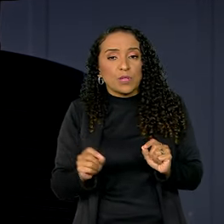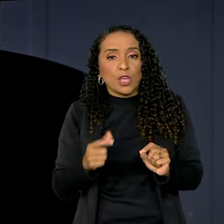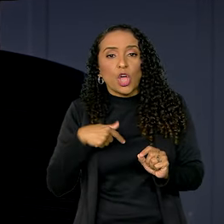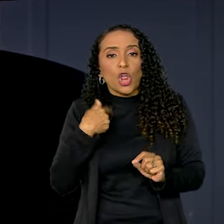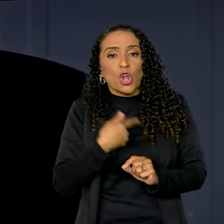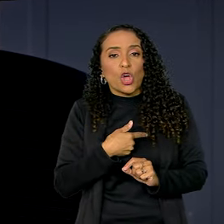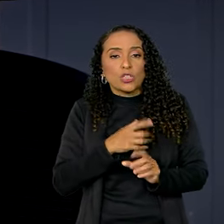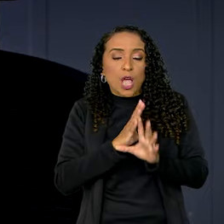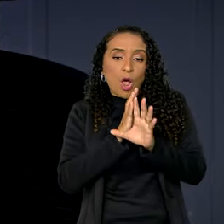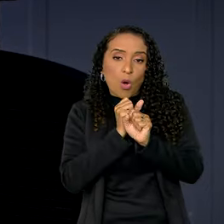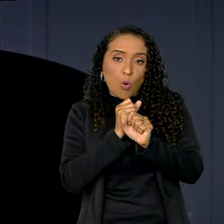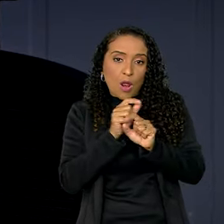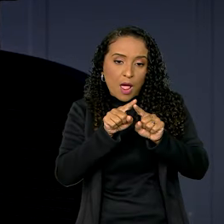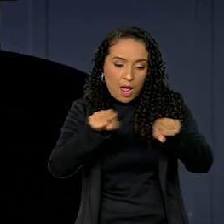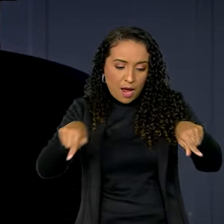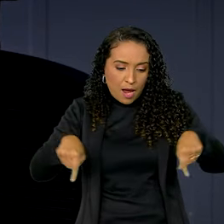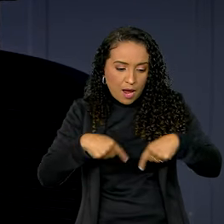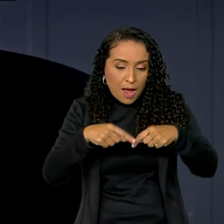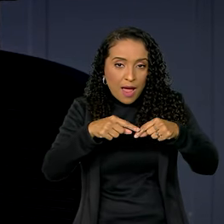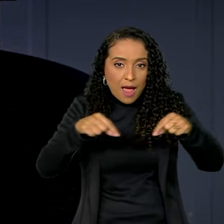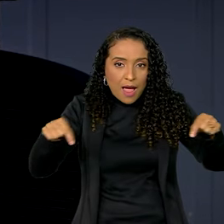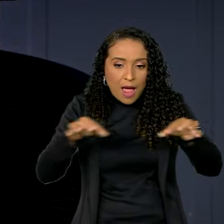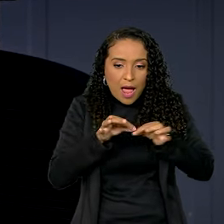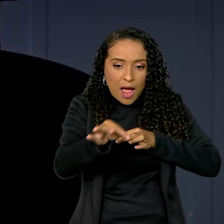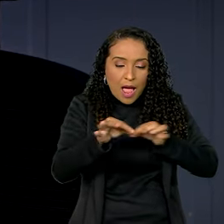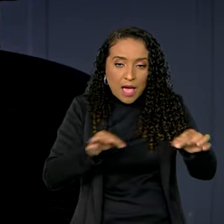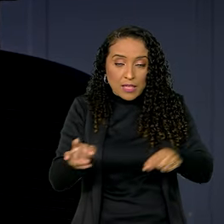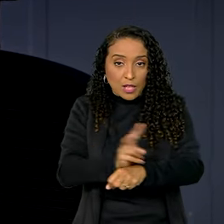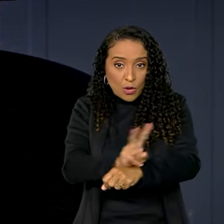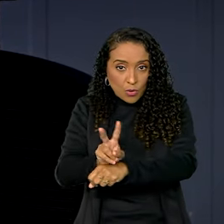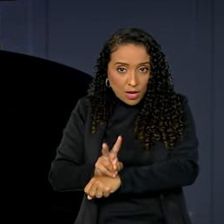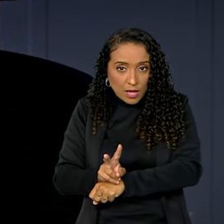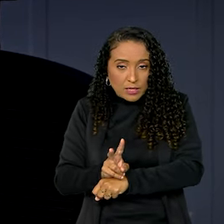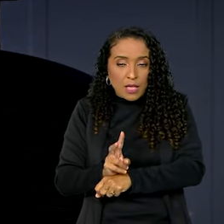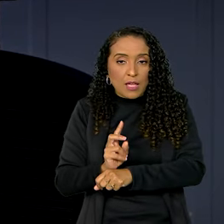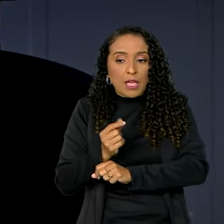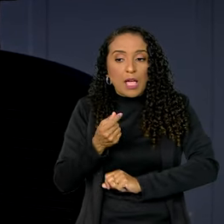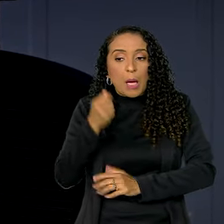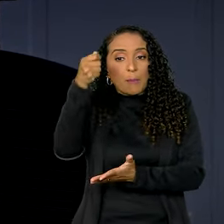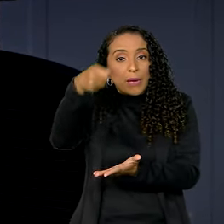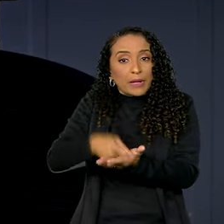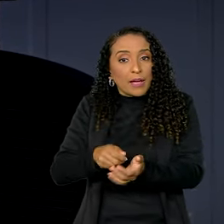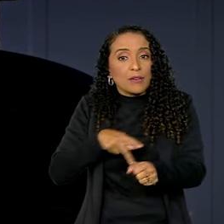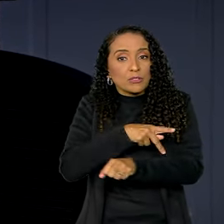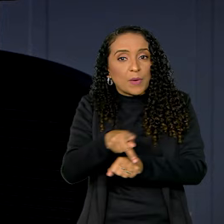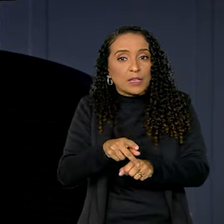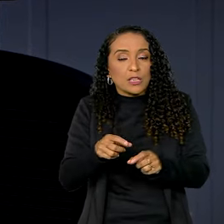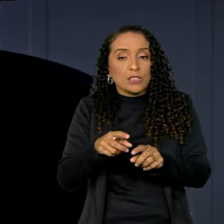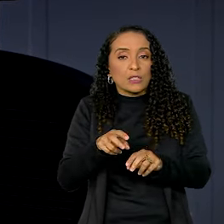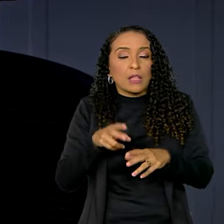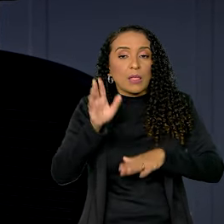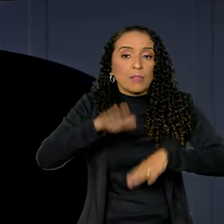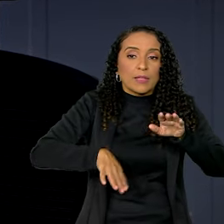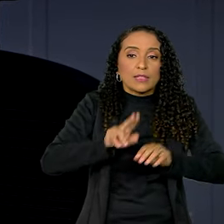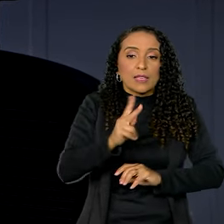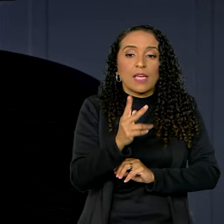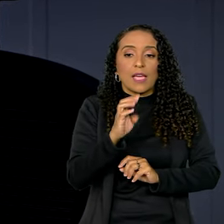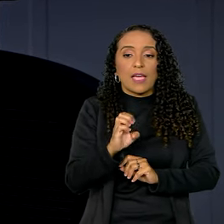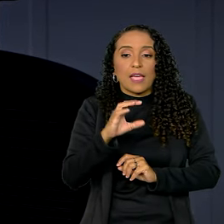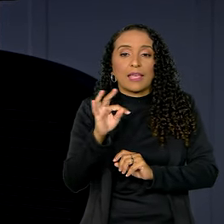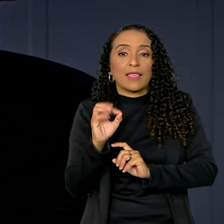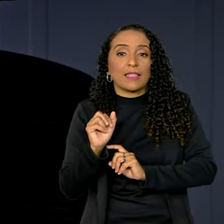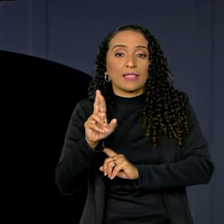nós vamos simplesmente calcular a área eh preservada vamos remunerar esses países pelo hectar de de